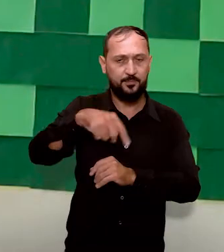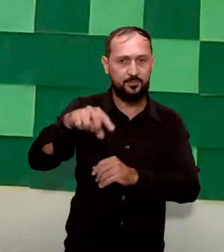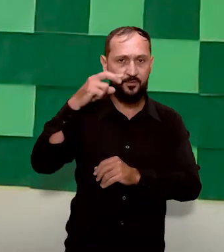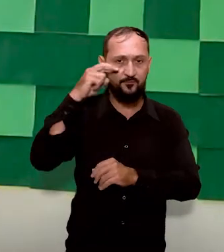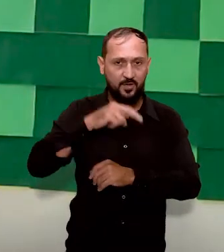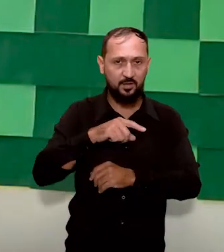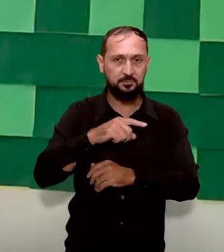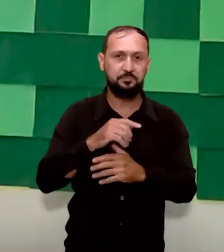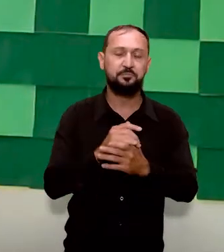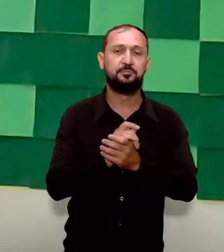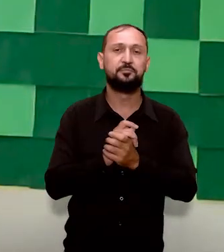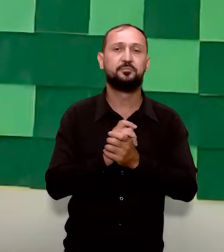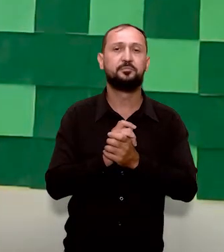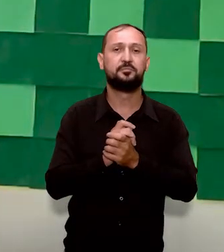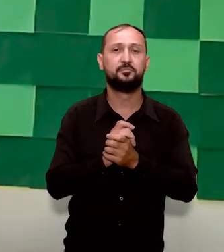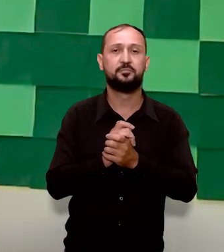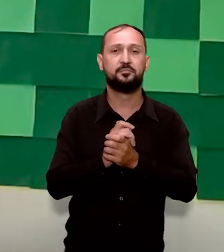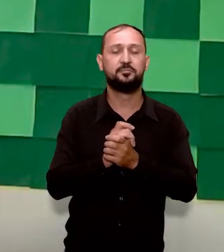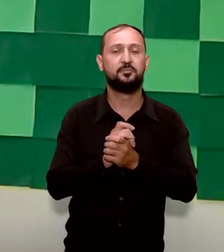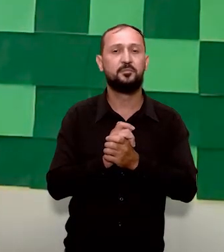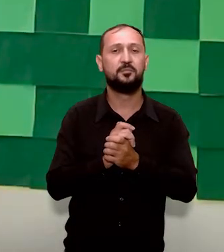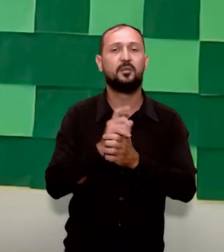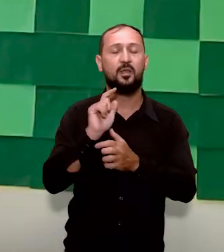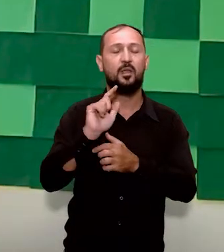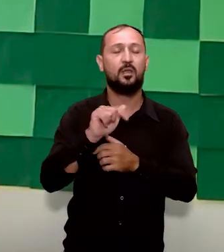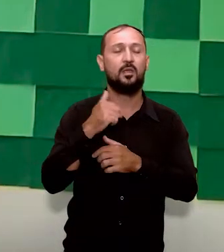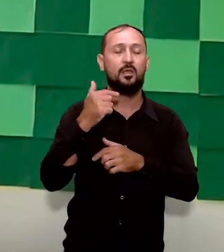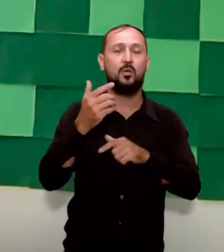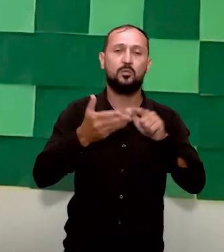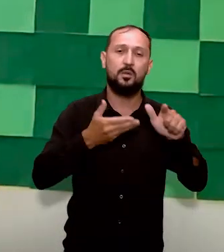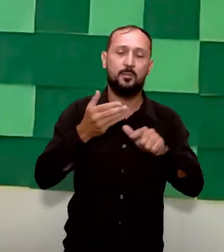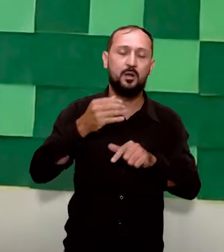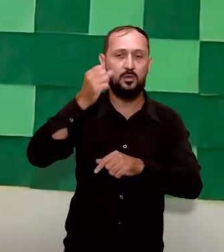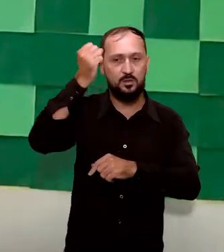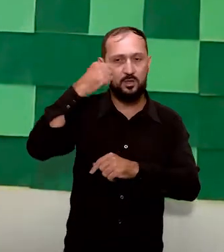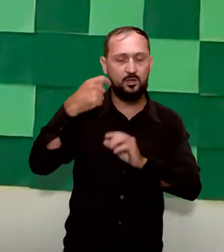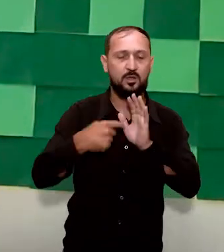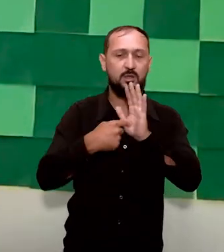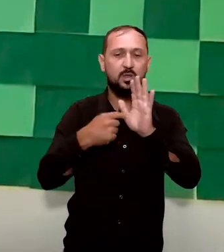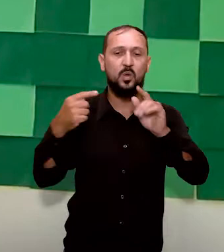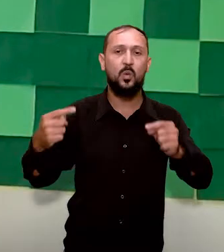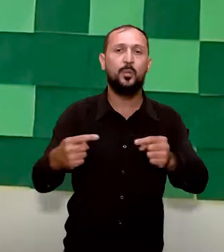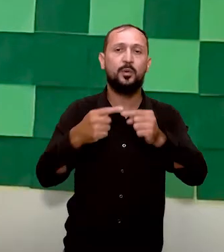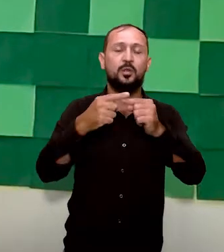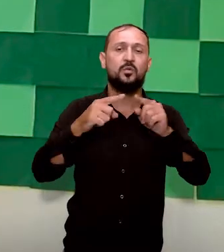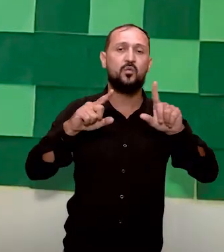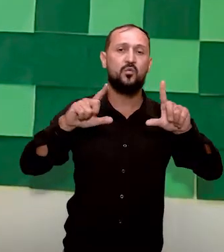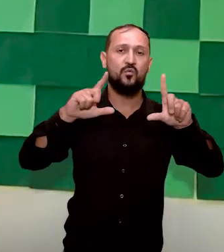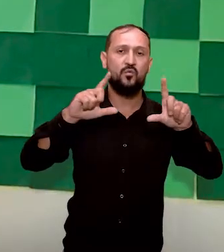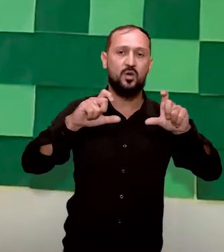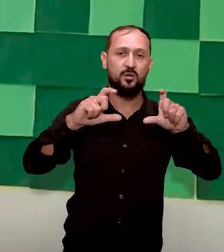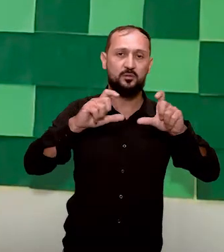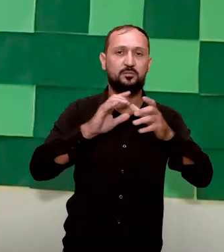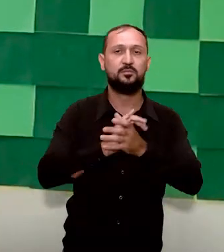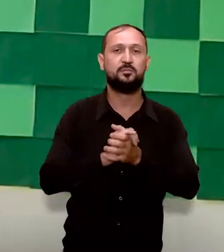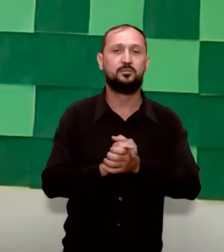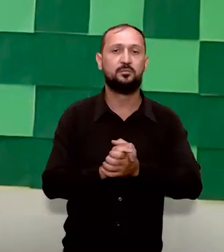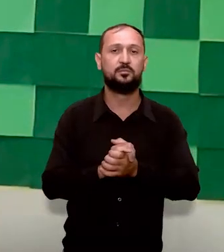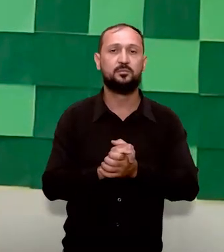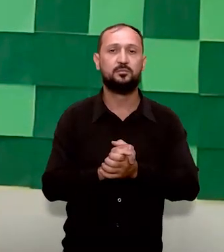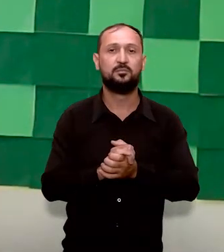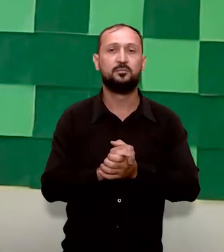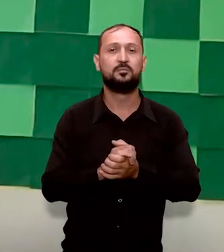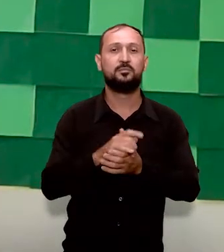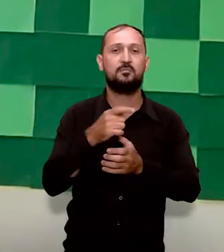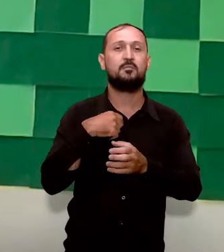coloquei aqui para vocês verem, que é um trabalho da Lúcia ligado à fotografia e